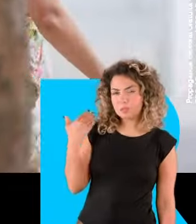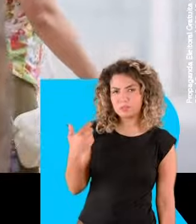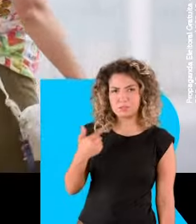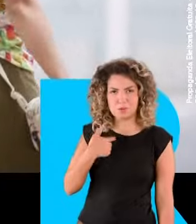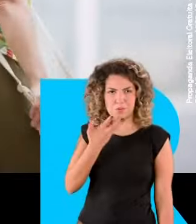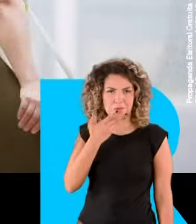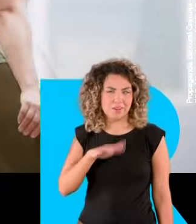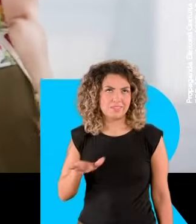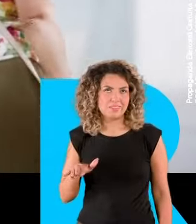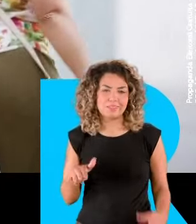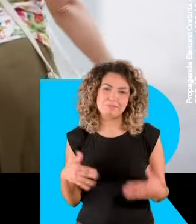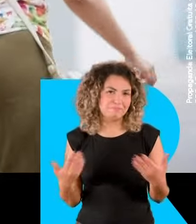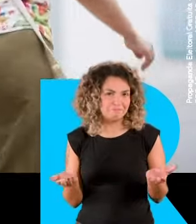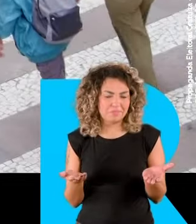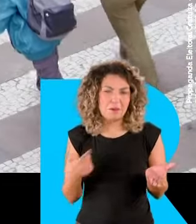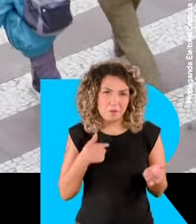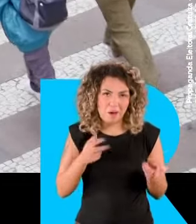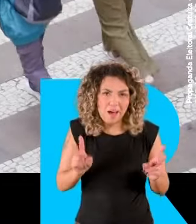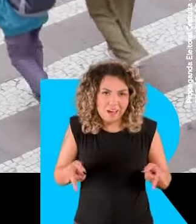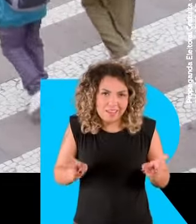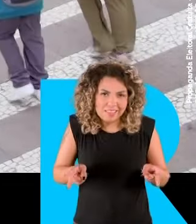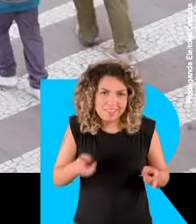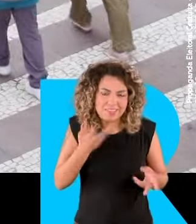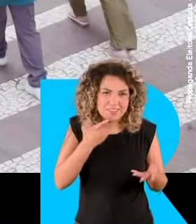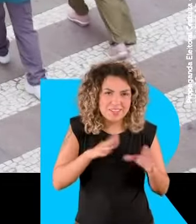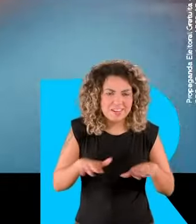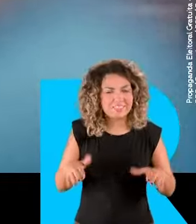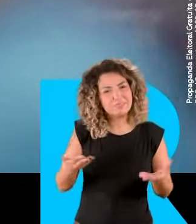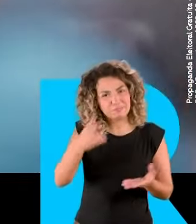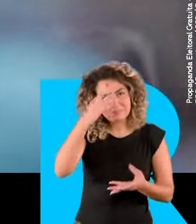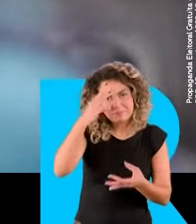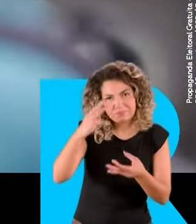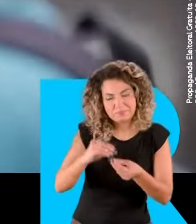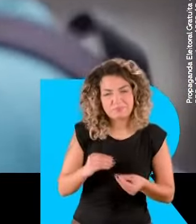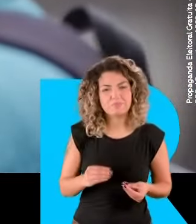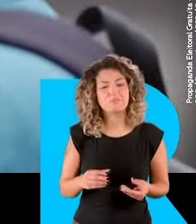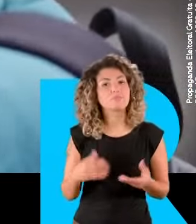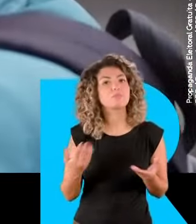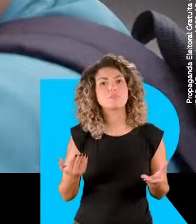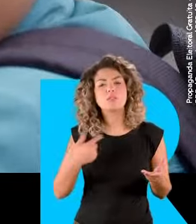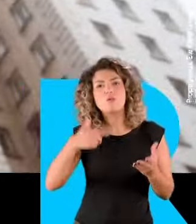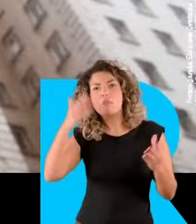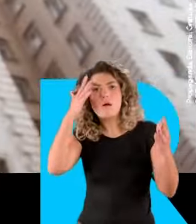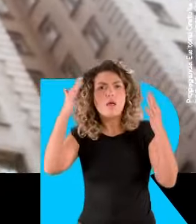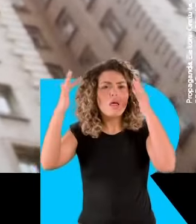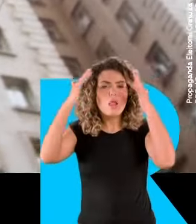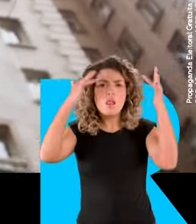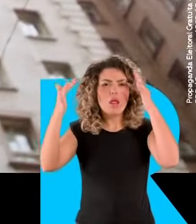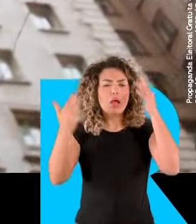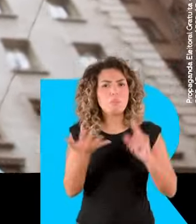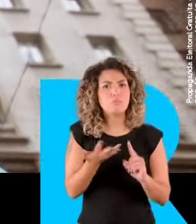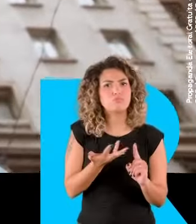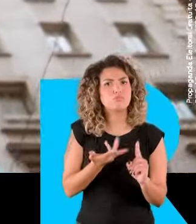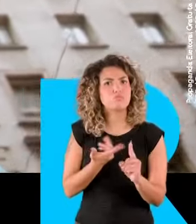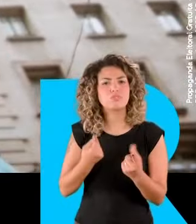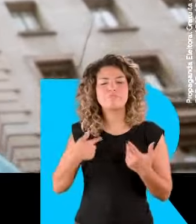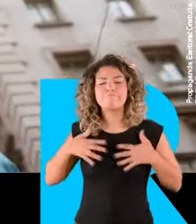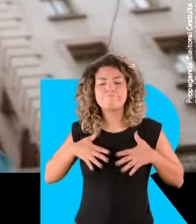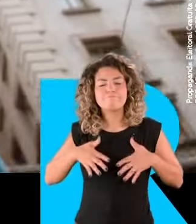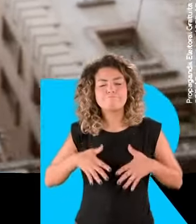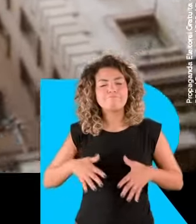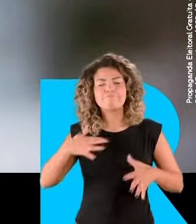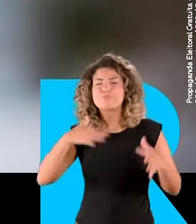Desde criança, quer dizer, criança eu ainda sou, né? Ah, vocês entenderam. Eu sempre fui cheio de sonhos. Sempre